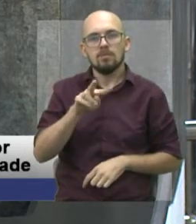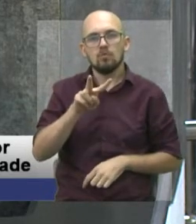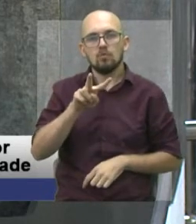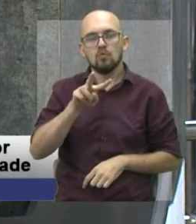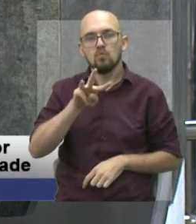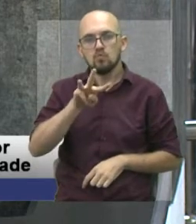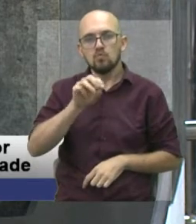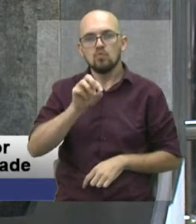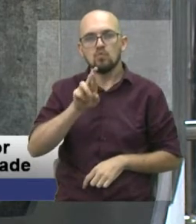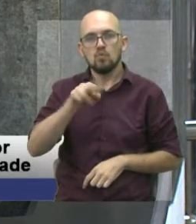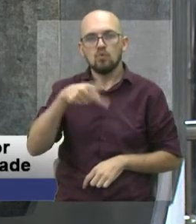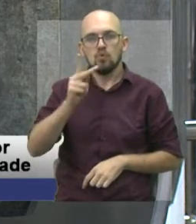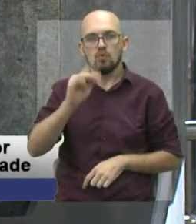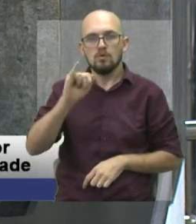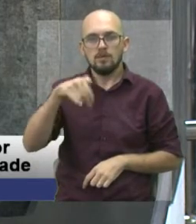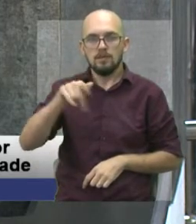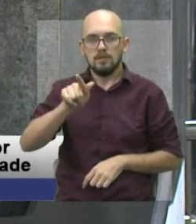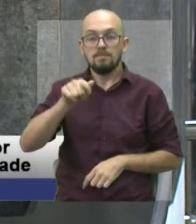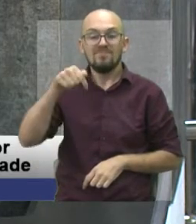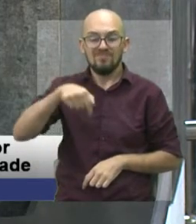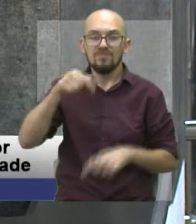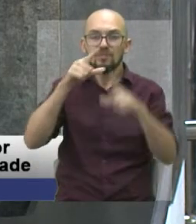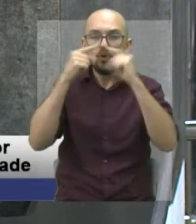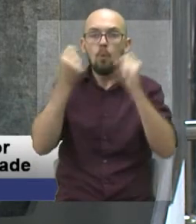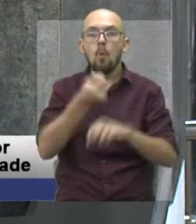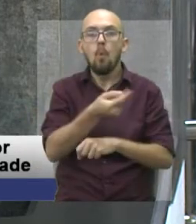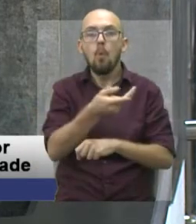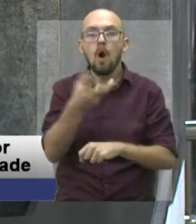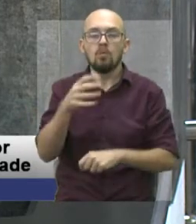Em Jaú estamos um grupo de 85 pessoas.